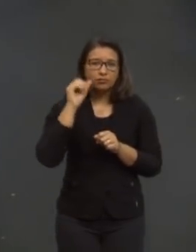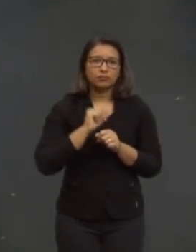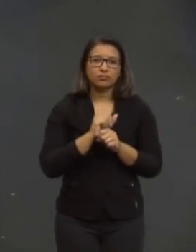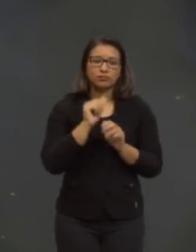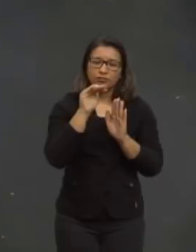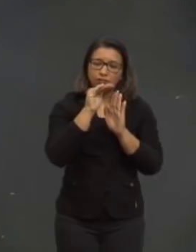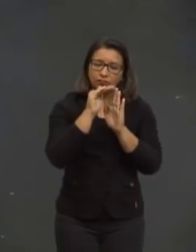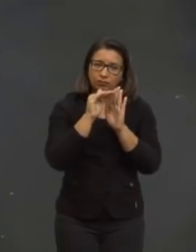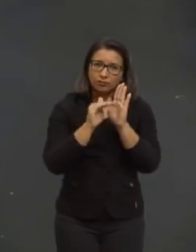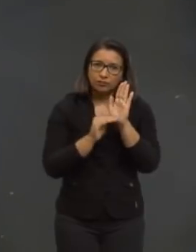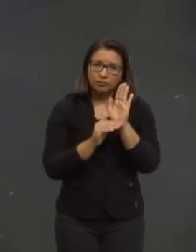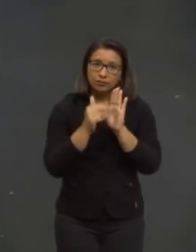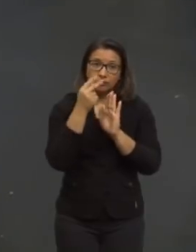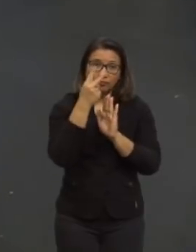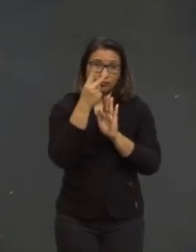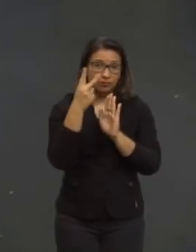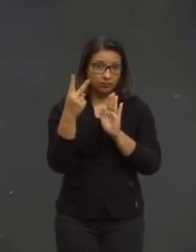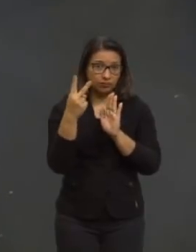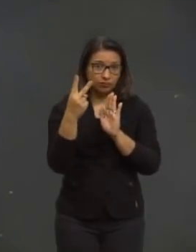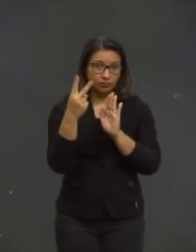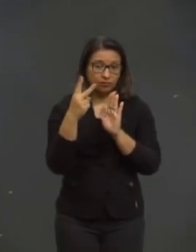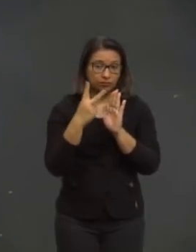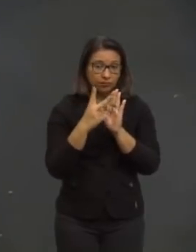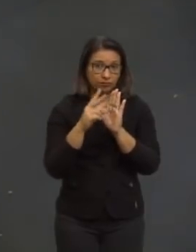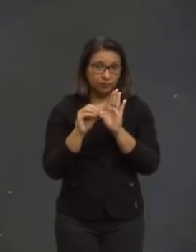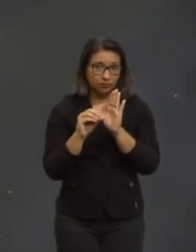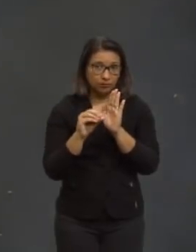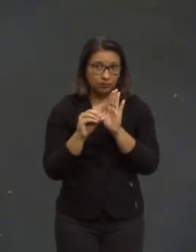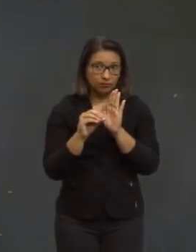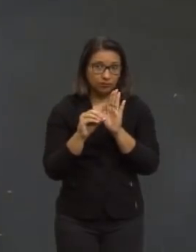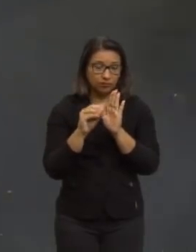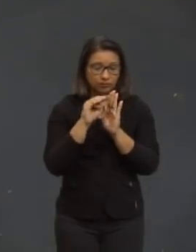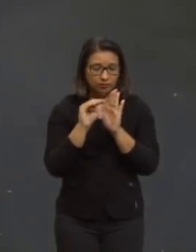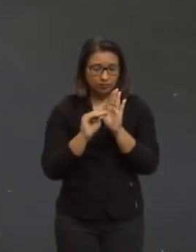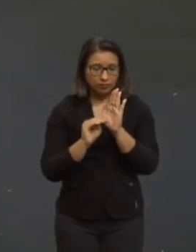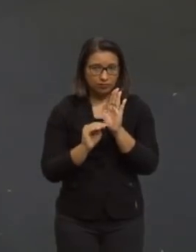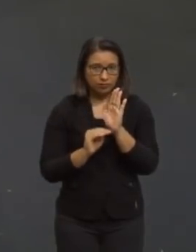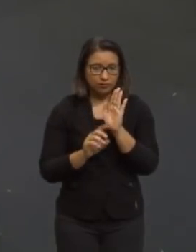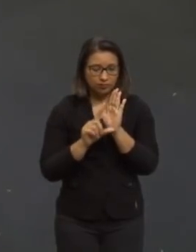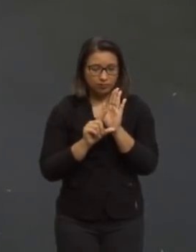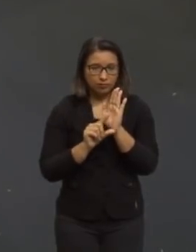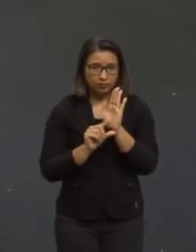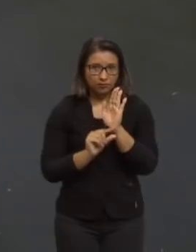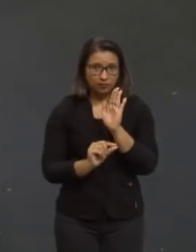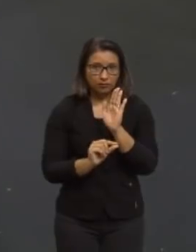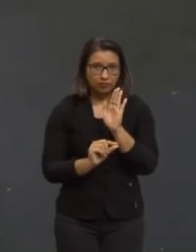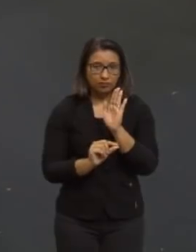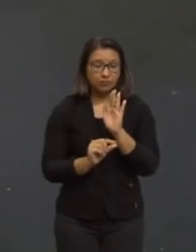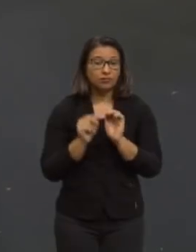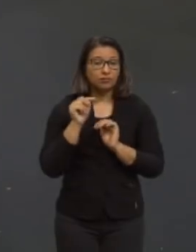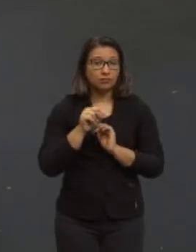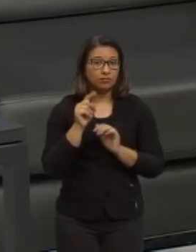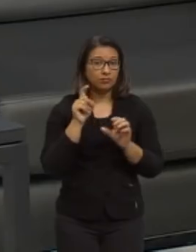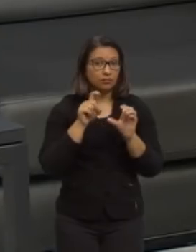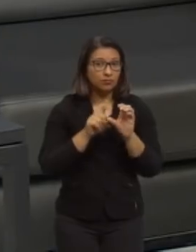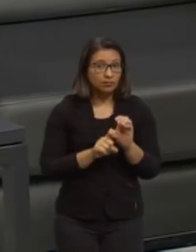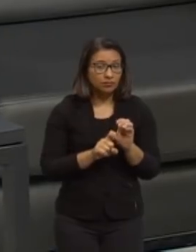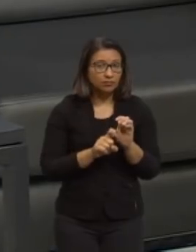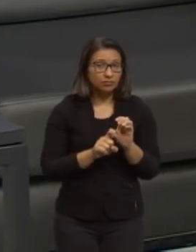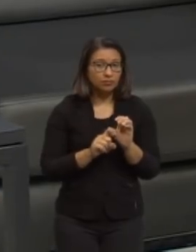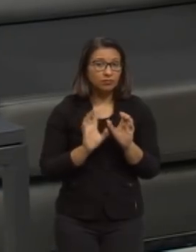tava em 22 e agora tá em 20 e vai seguir diminuindo e isso vai depender da quantidade